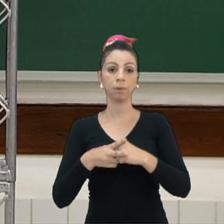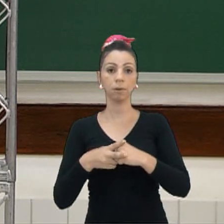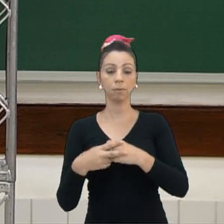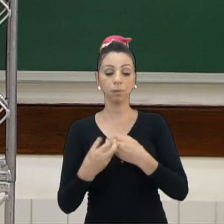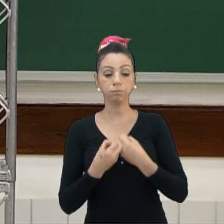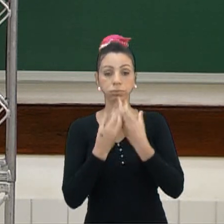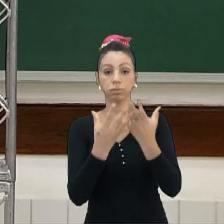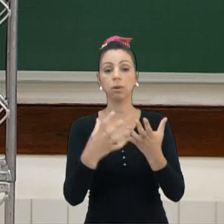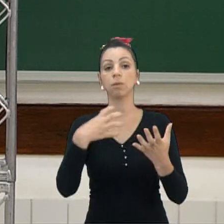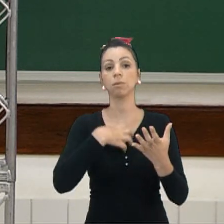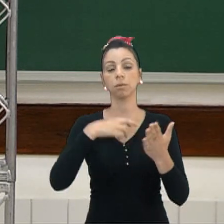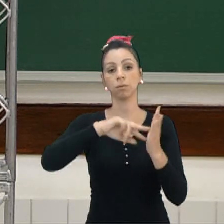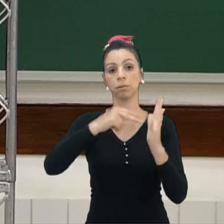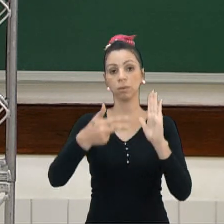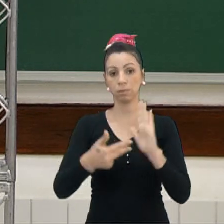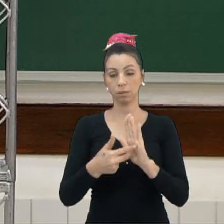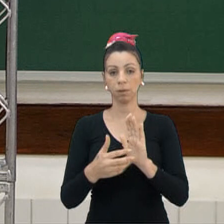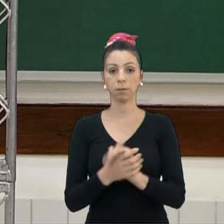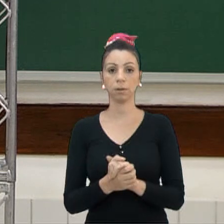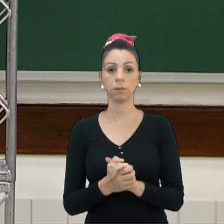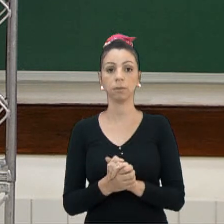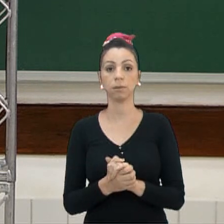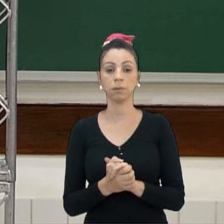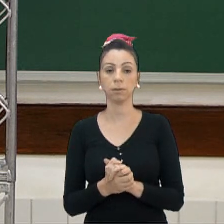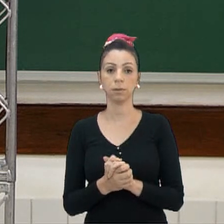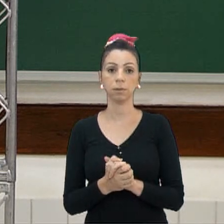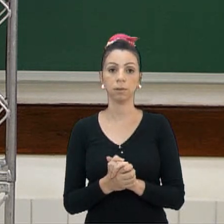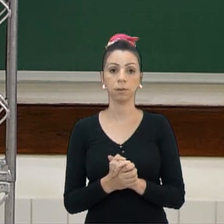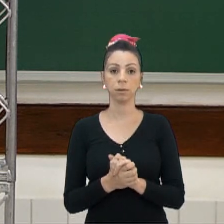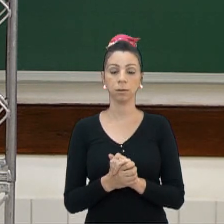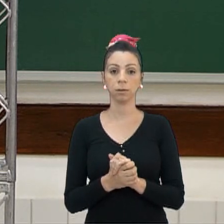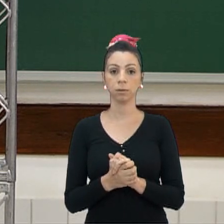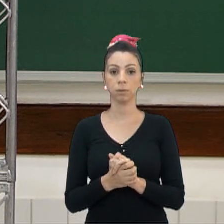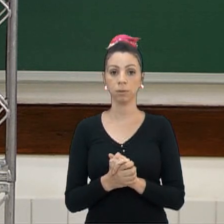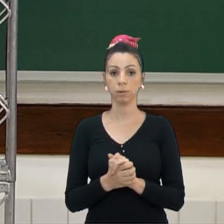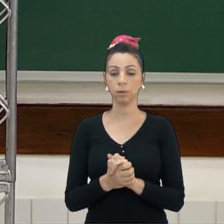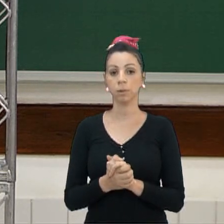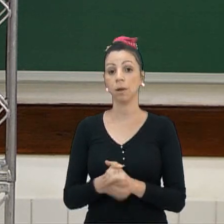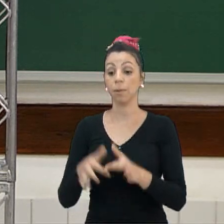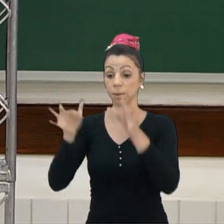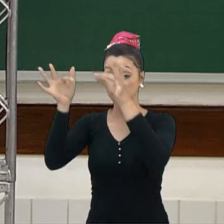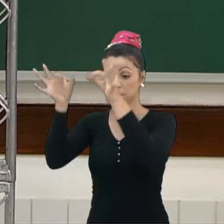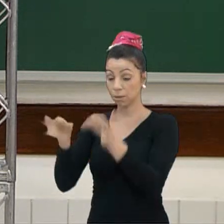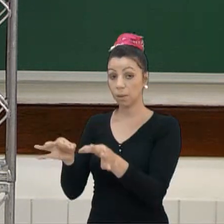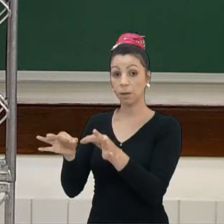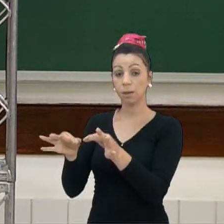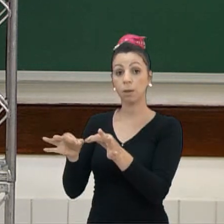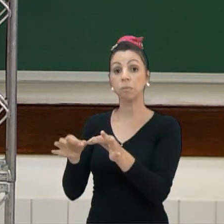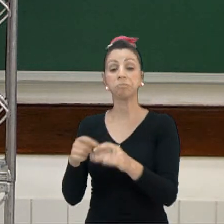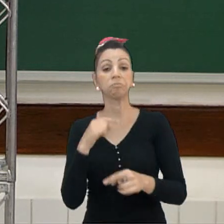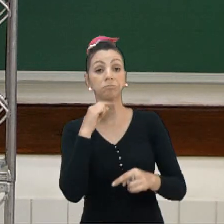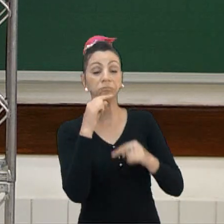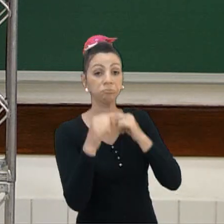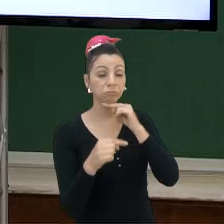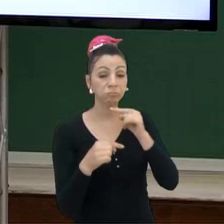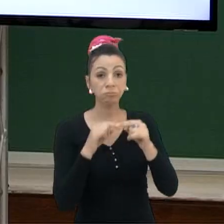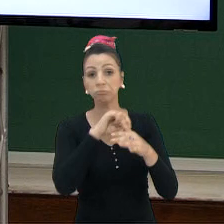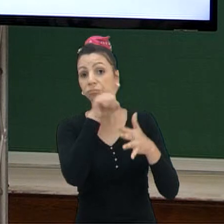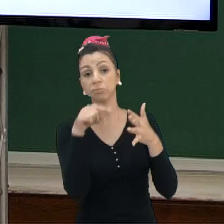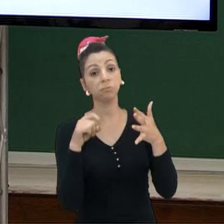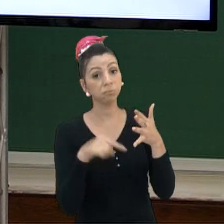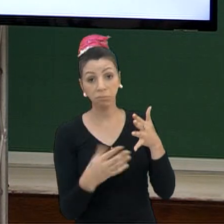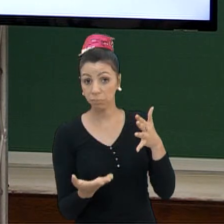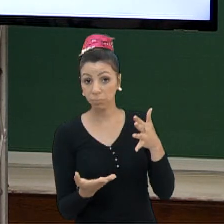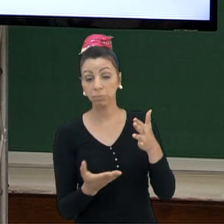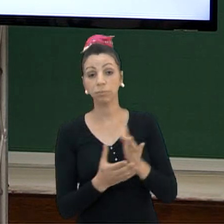um sentido. O indicativo vai produzir a certeza. O subjuntivo, uma dúvida, uma